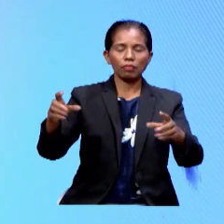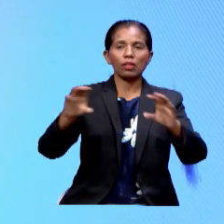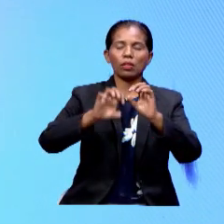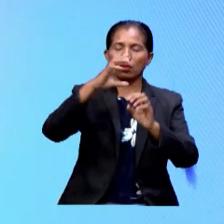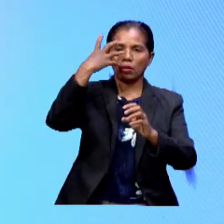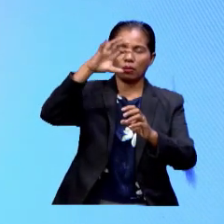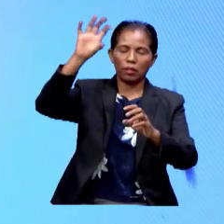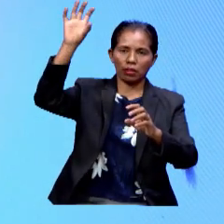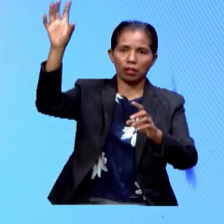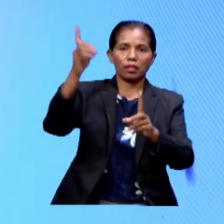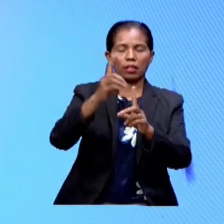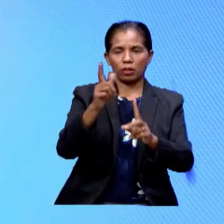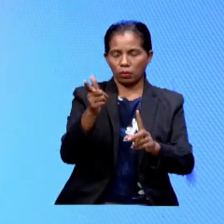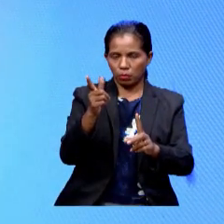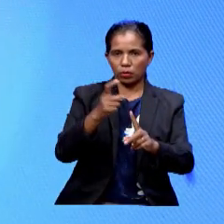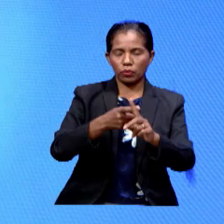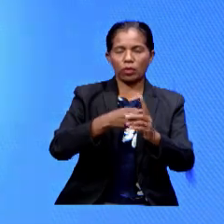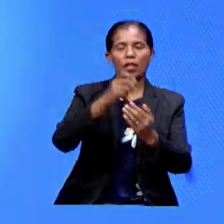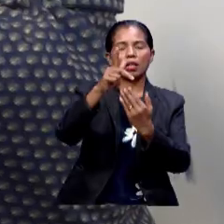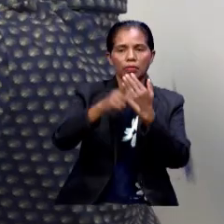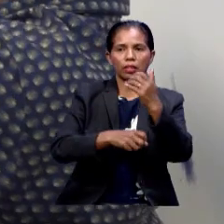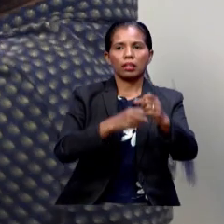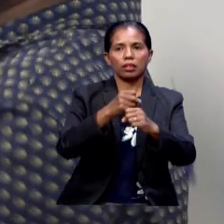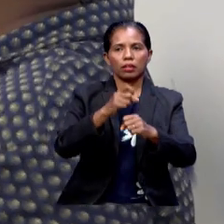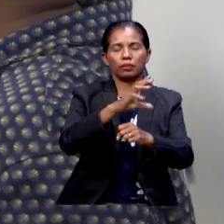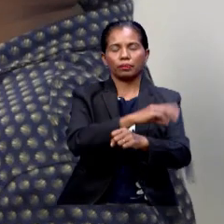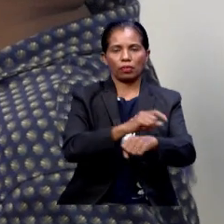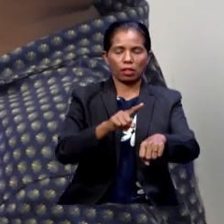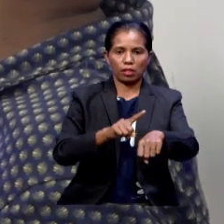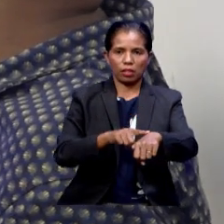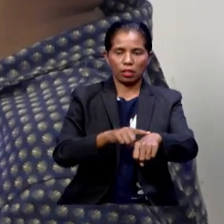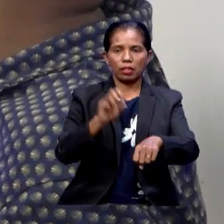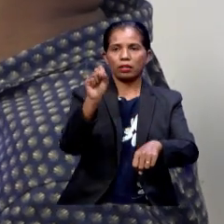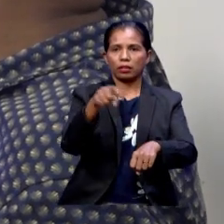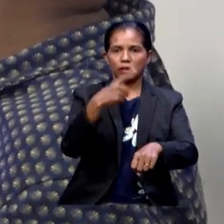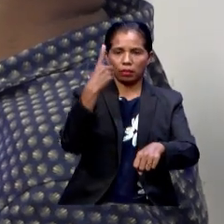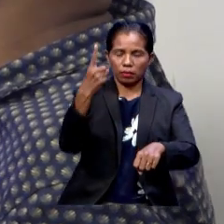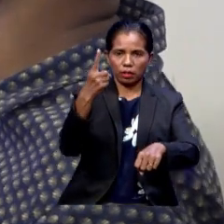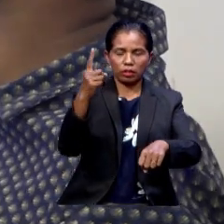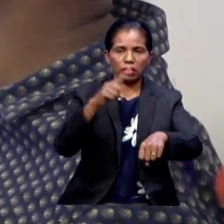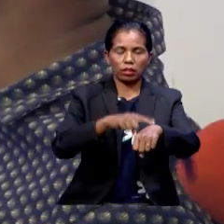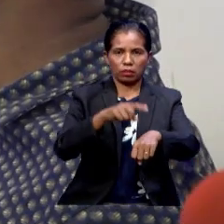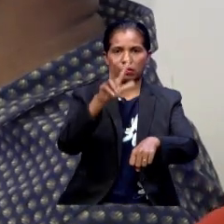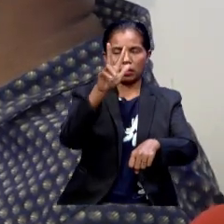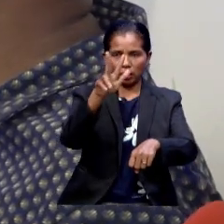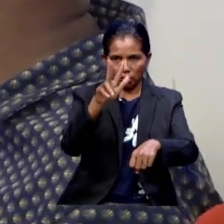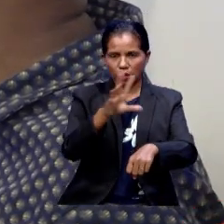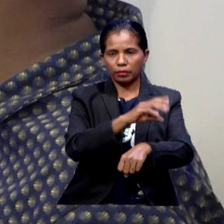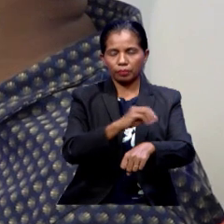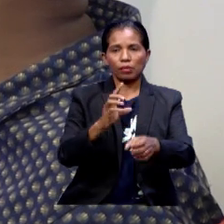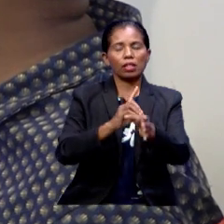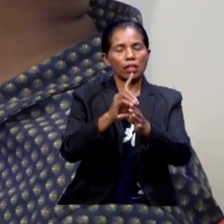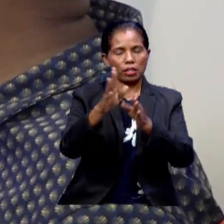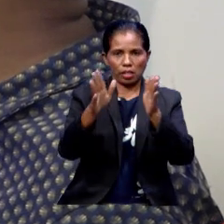akontese ia lorong ruanulu fulan abril tinang ne hahuhu si oras tuku sanu resing ida to tuku tolu lokraik tambane diresau